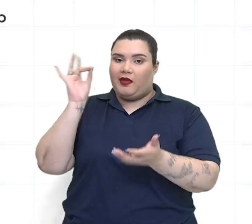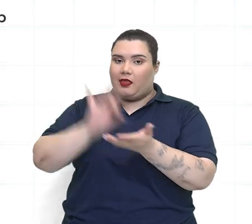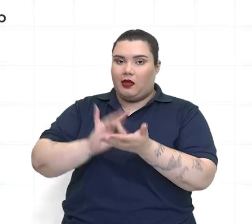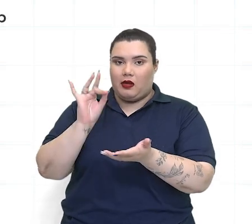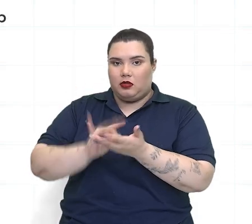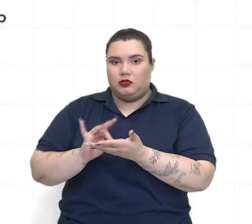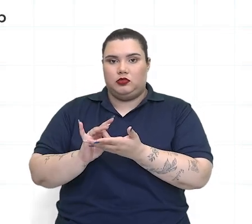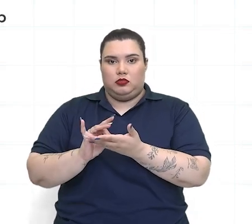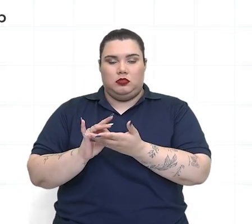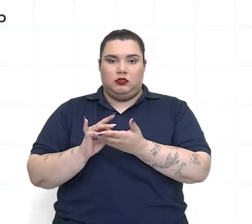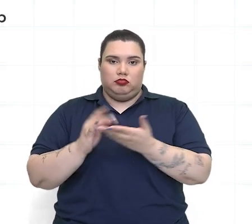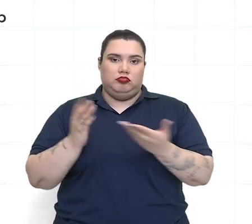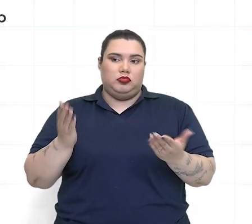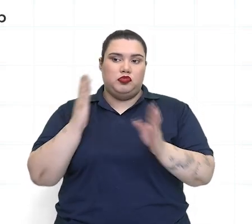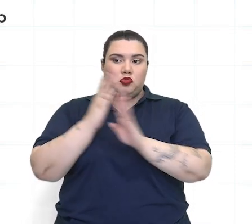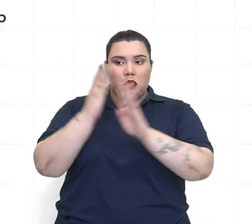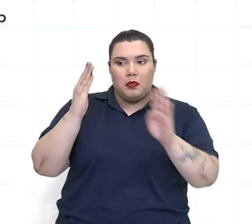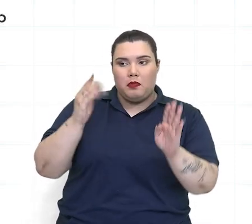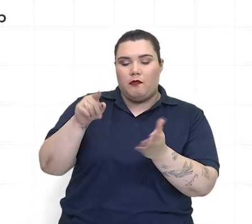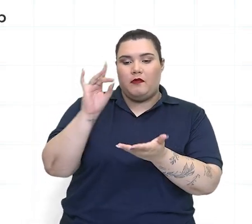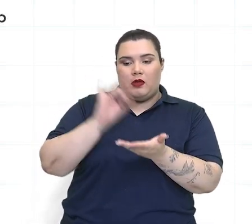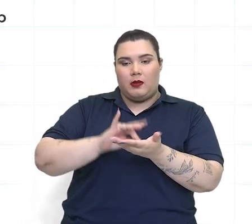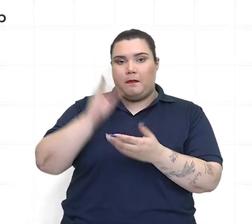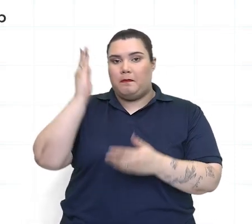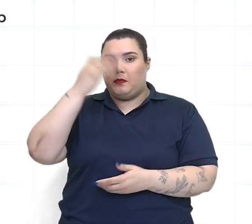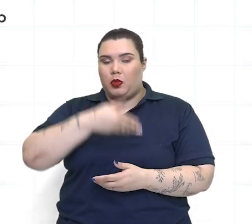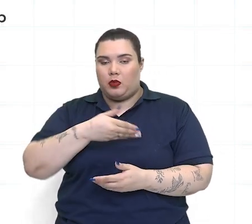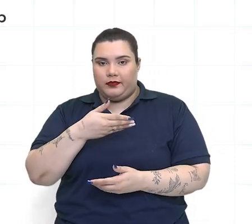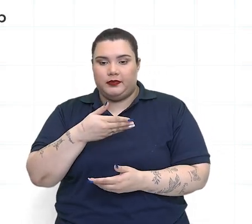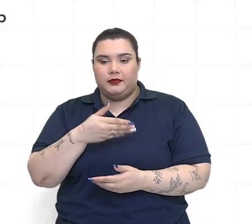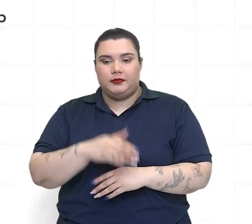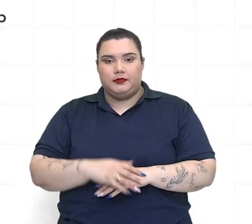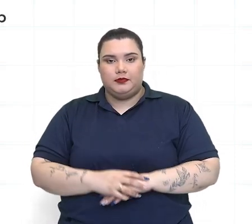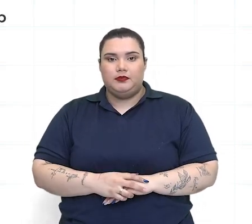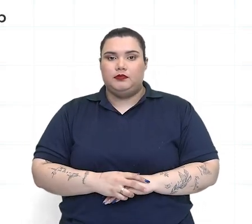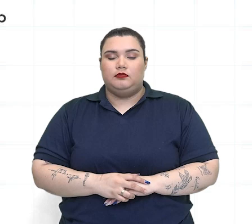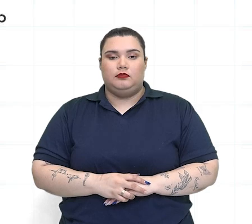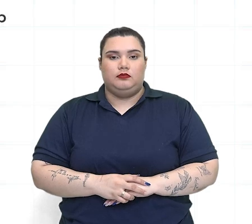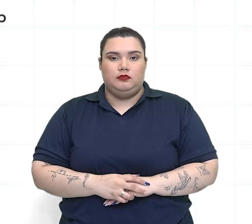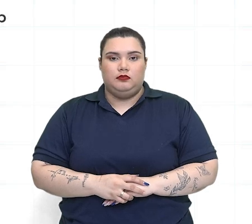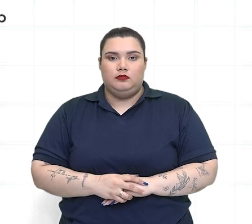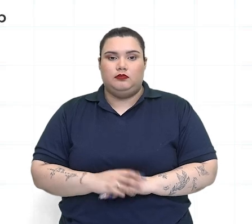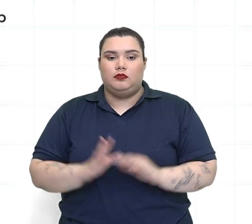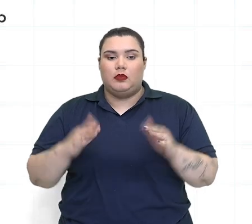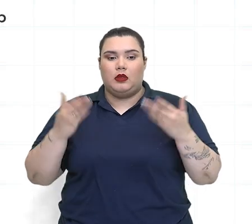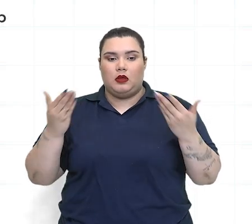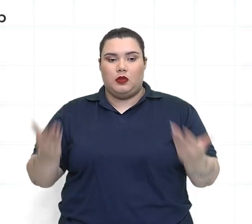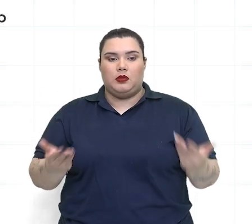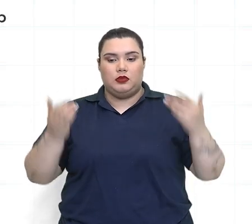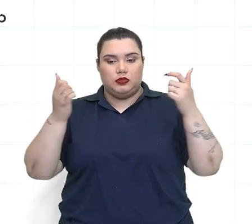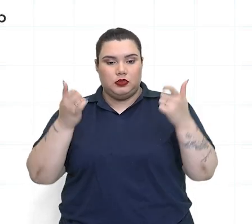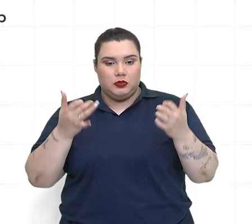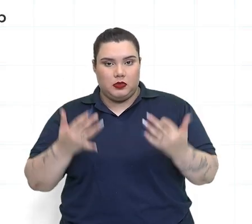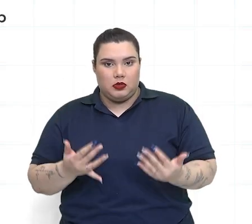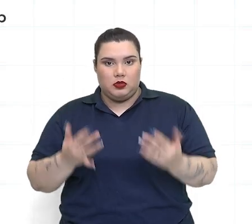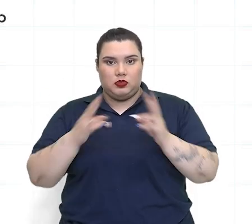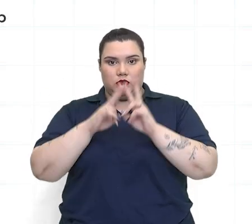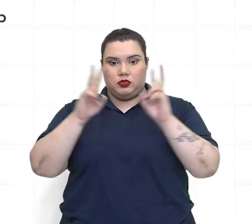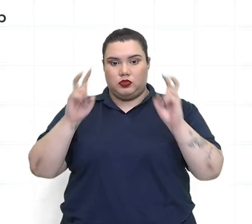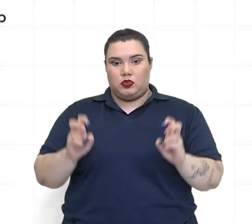é inquestionável, realidade, verdade. Então, quando se trata